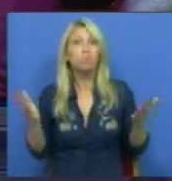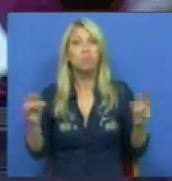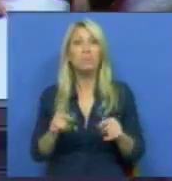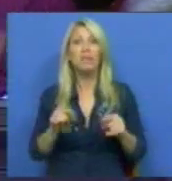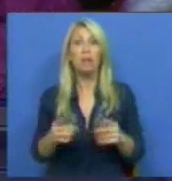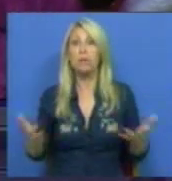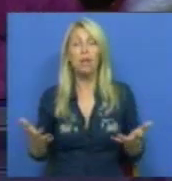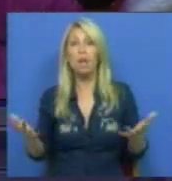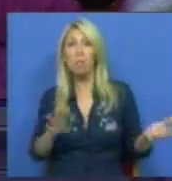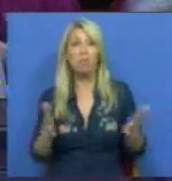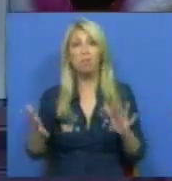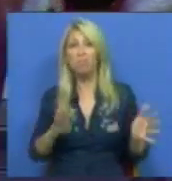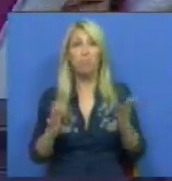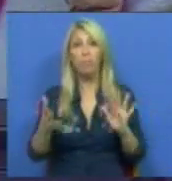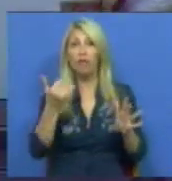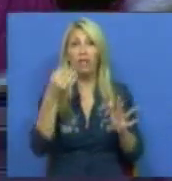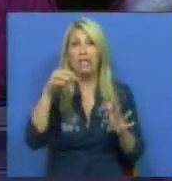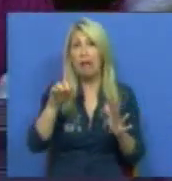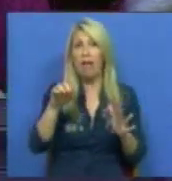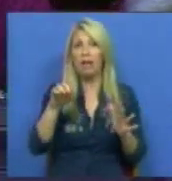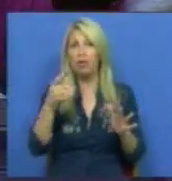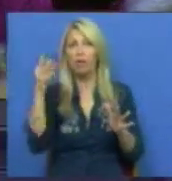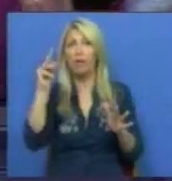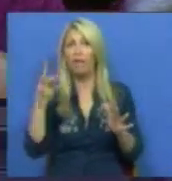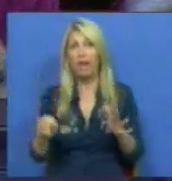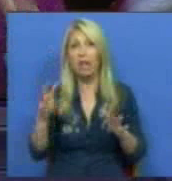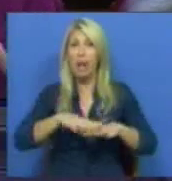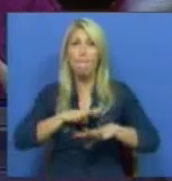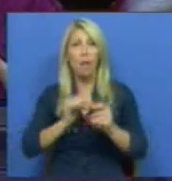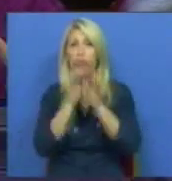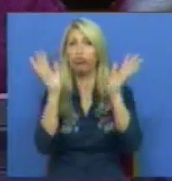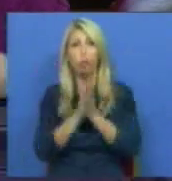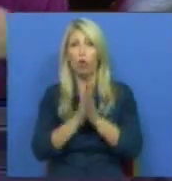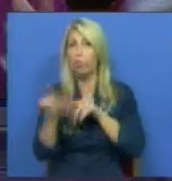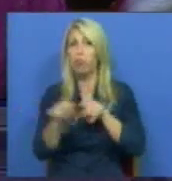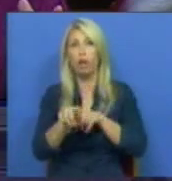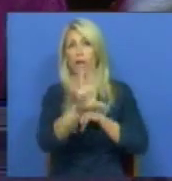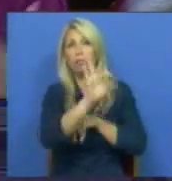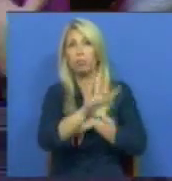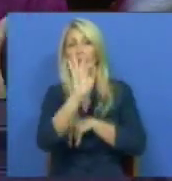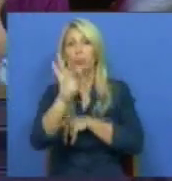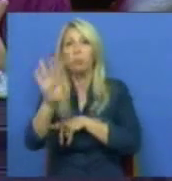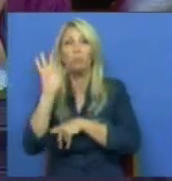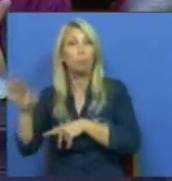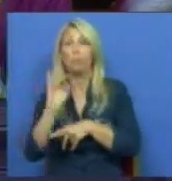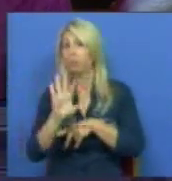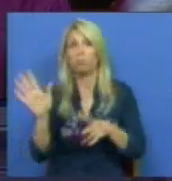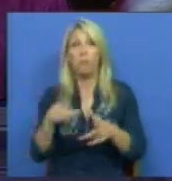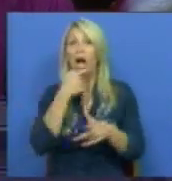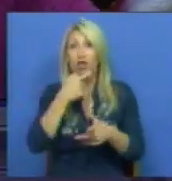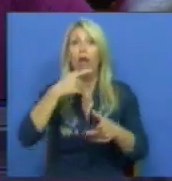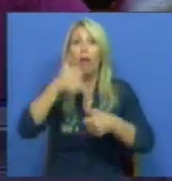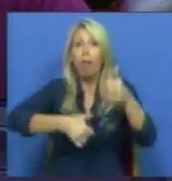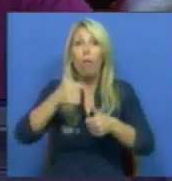teremos aqui entre 26 e 30 membros, todos de nomeação política, sem concurso público, para gerir o